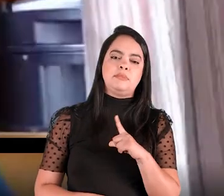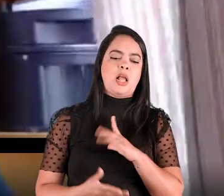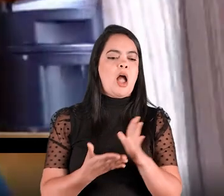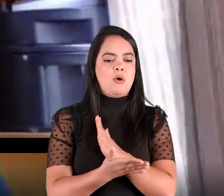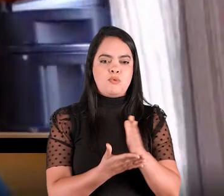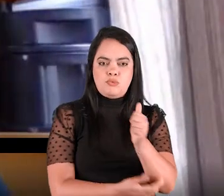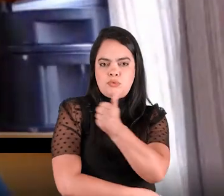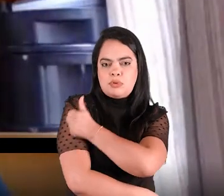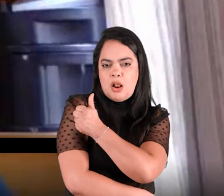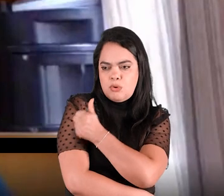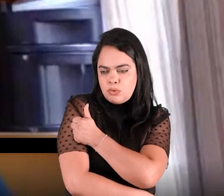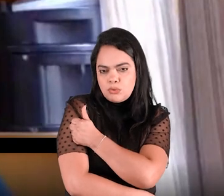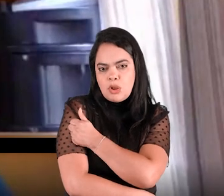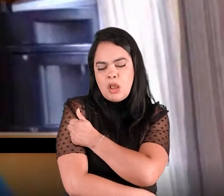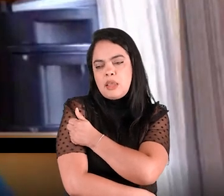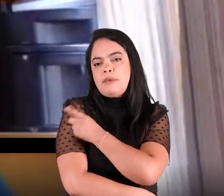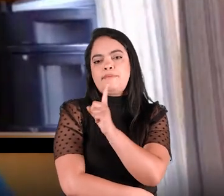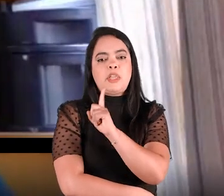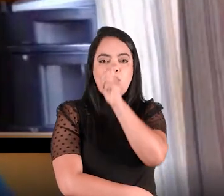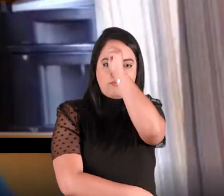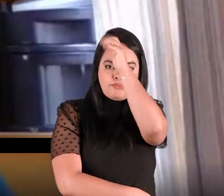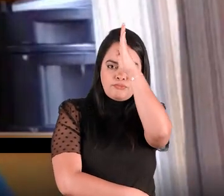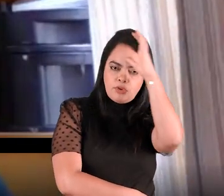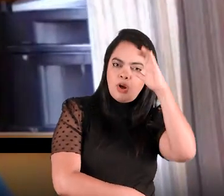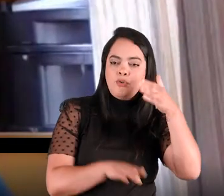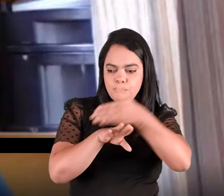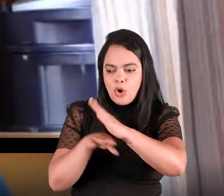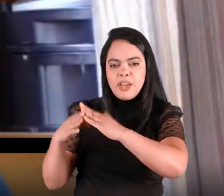escola sem ser alfabetizados. E aí dizem assim: ah, mas ele tem